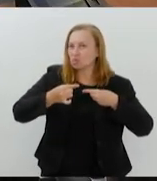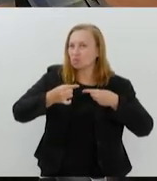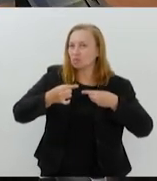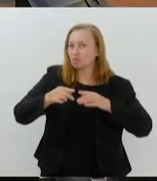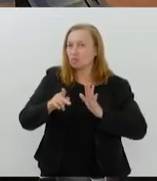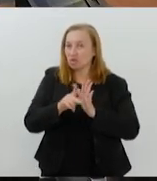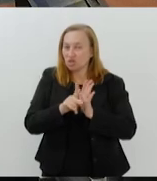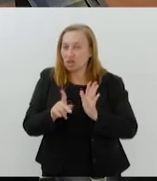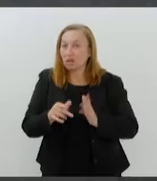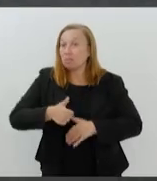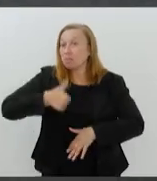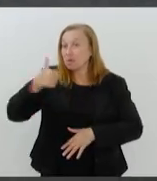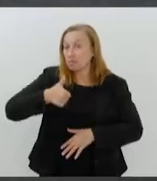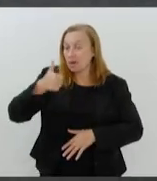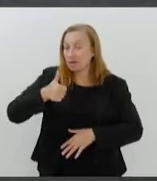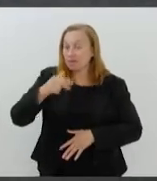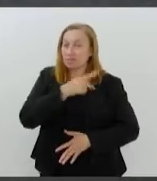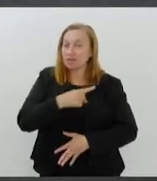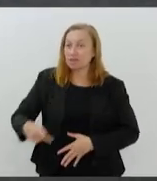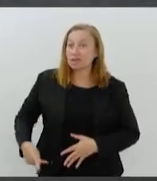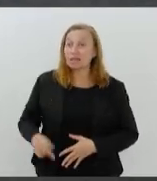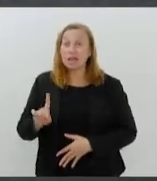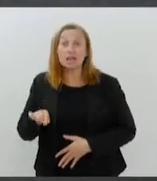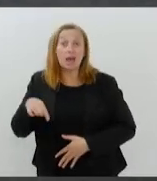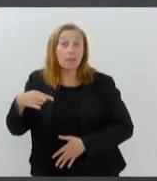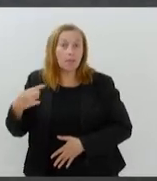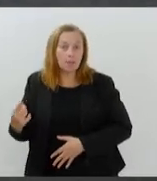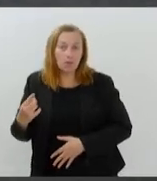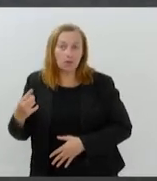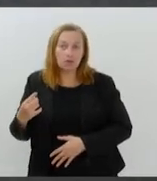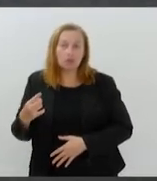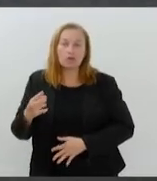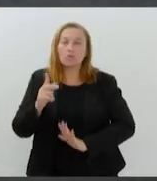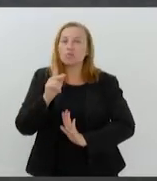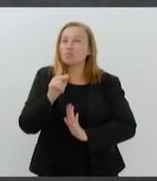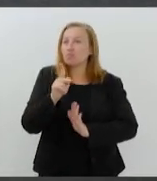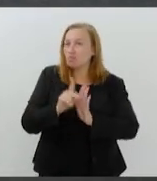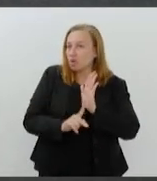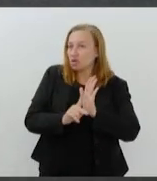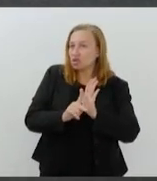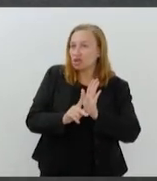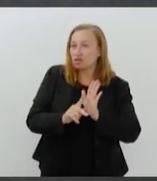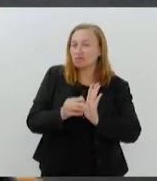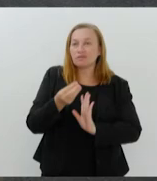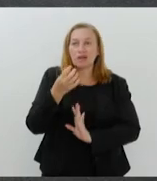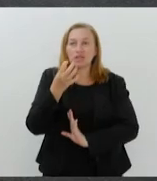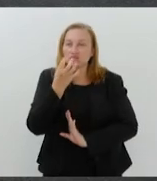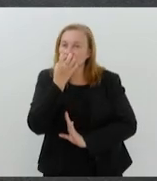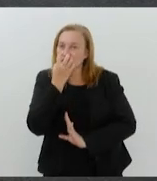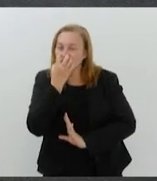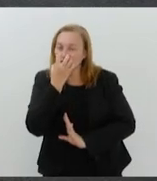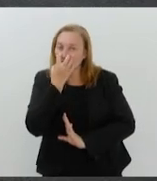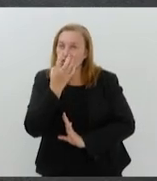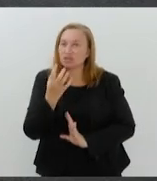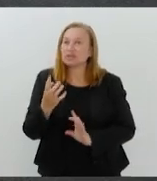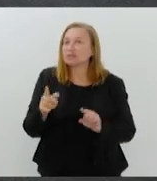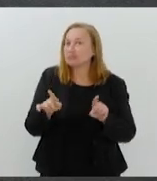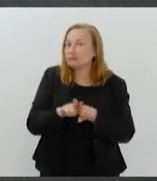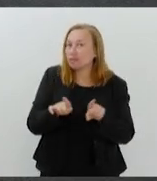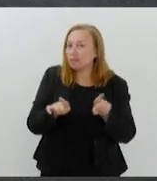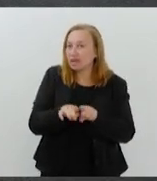presidência, e depois um projeto que trata de cães e também